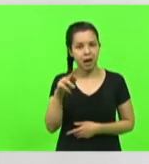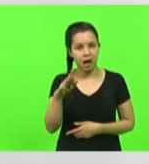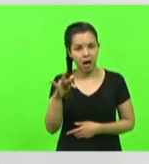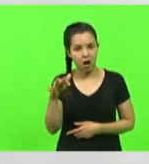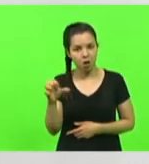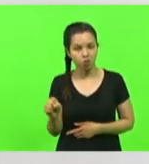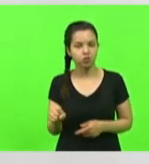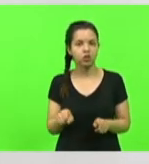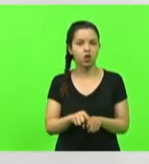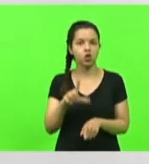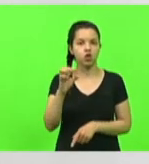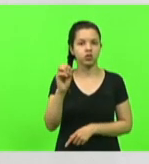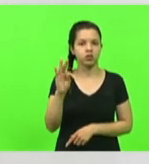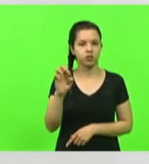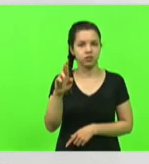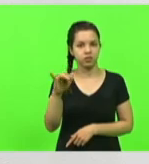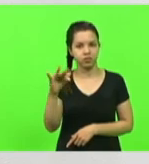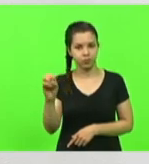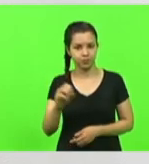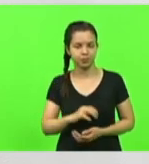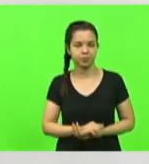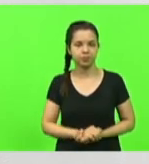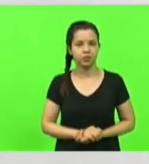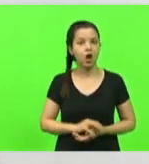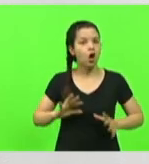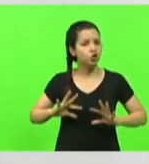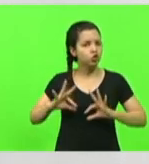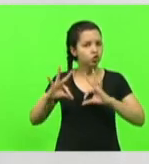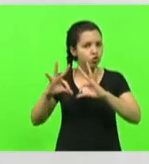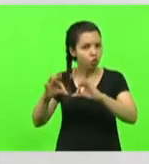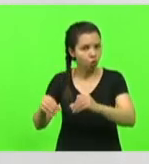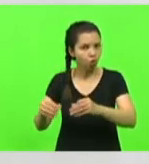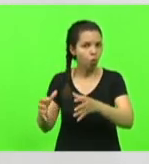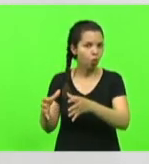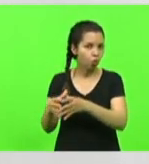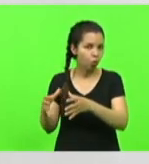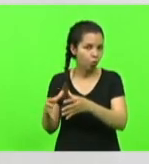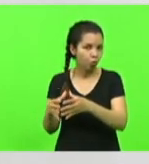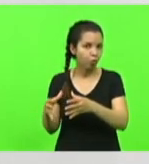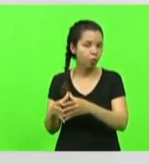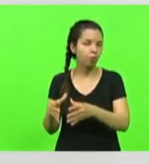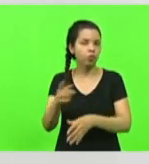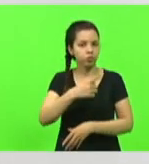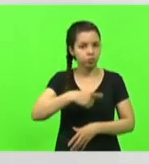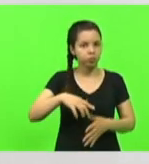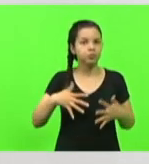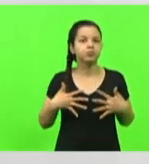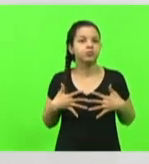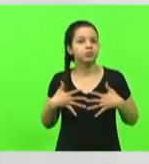Lotário Hink. A todos, nosso reconhecimento,